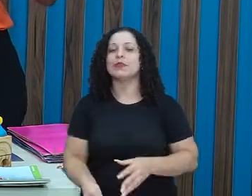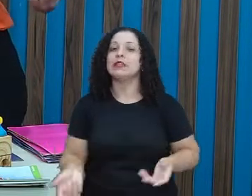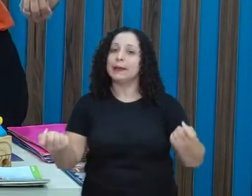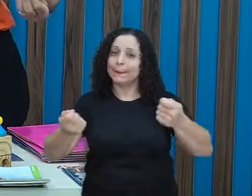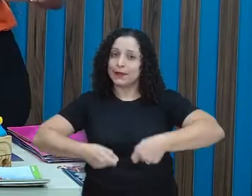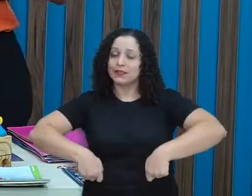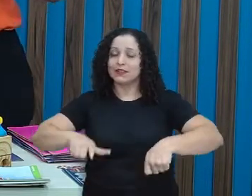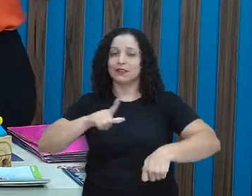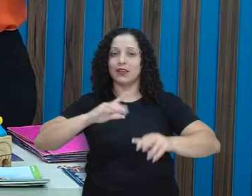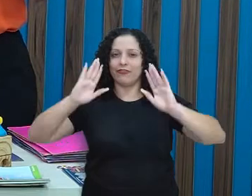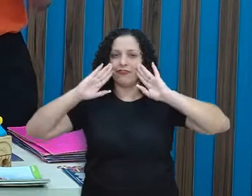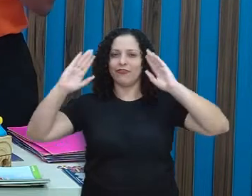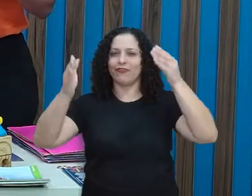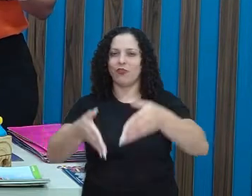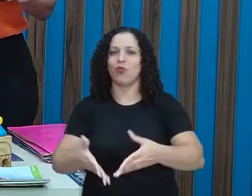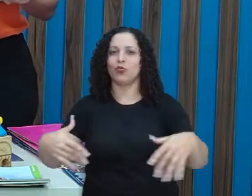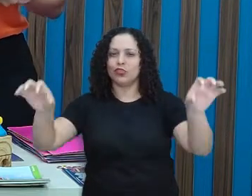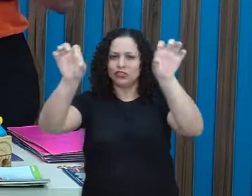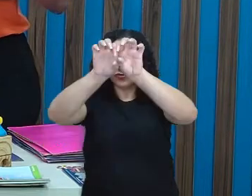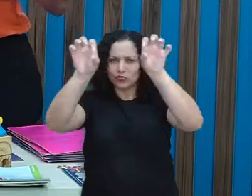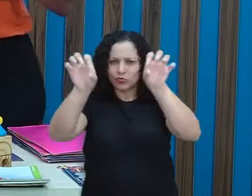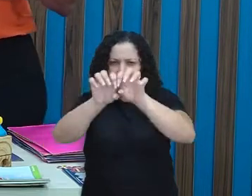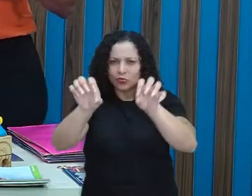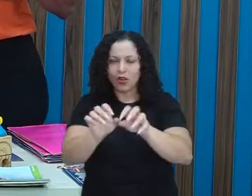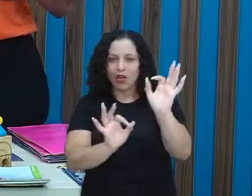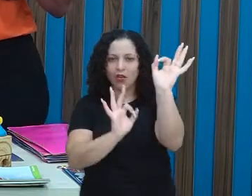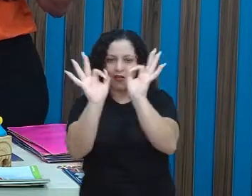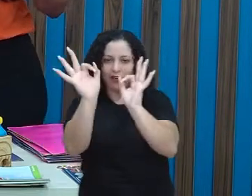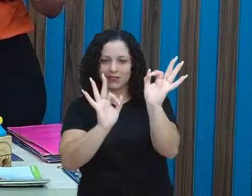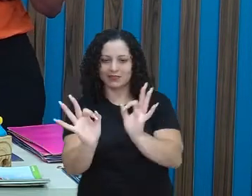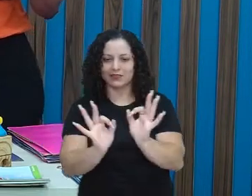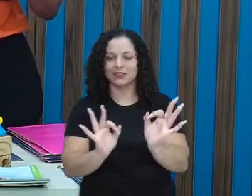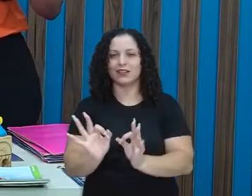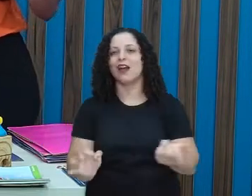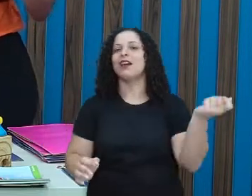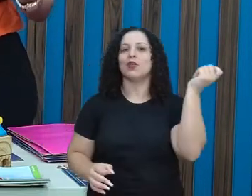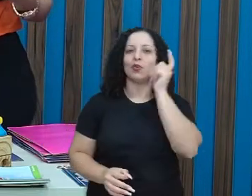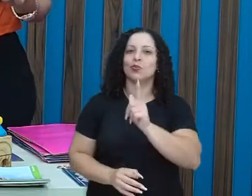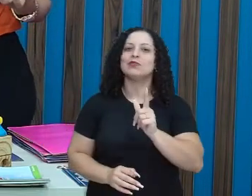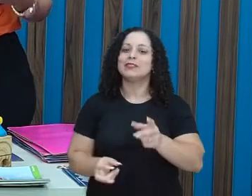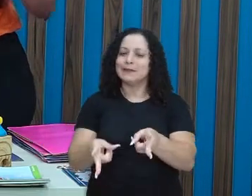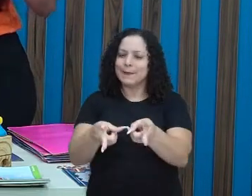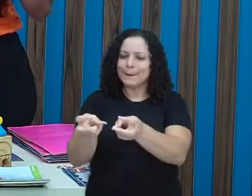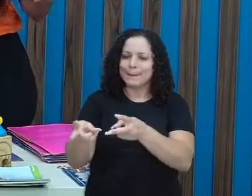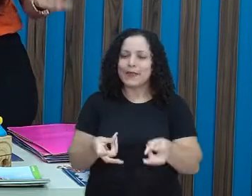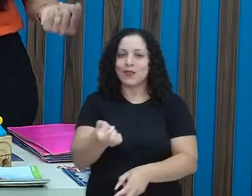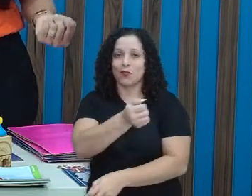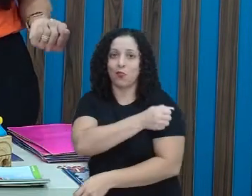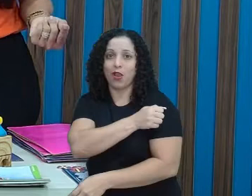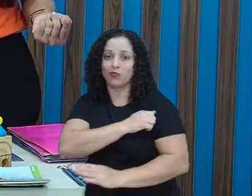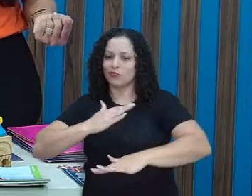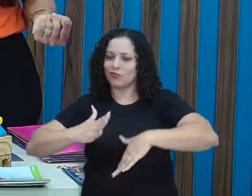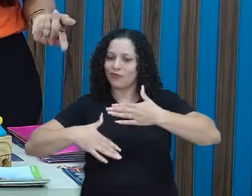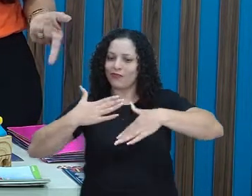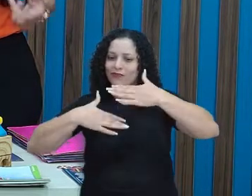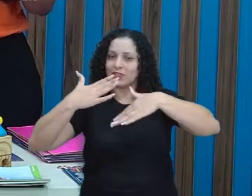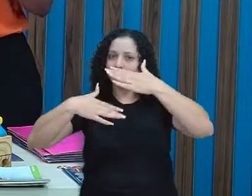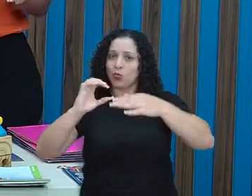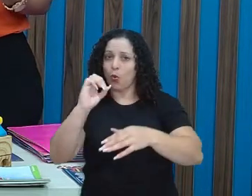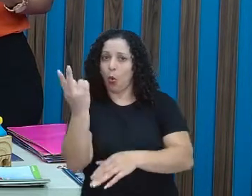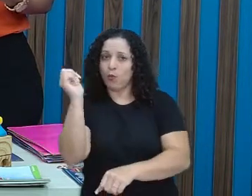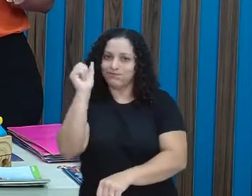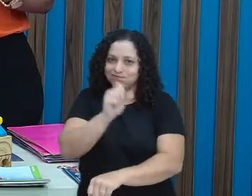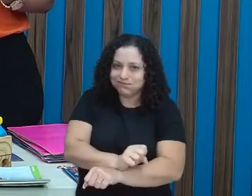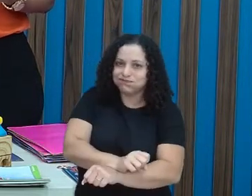tenha um foco, estruture esse foco para que a gente possa, de verdade, perceber os avanços e as estagnações, né? Porque